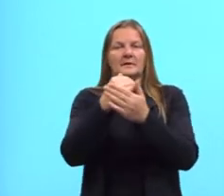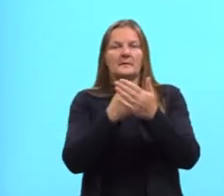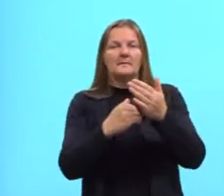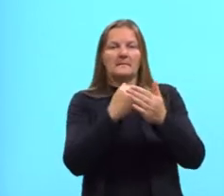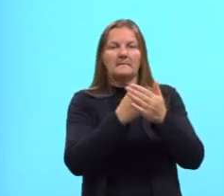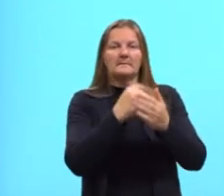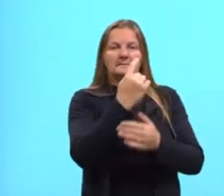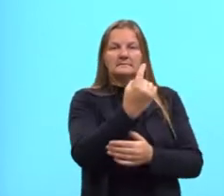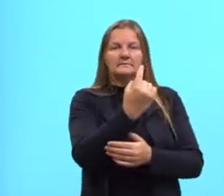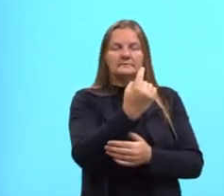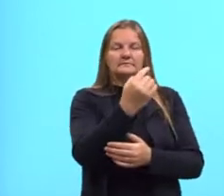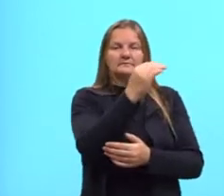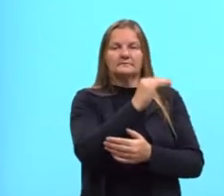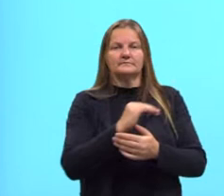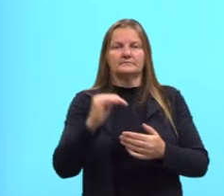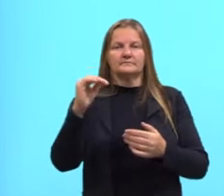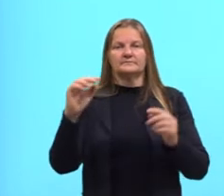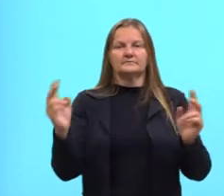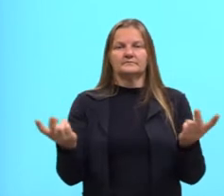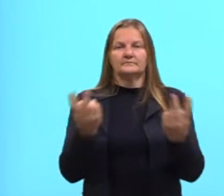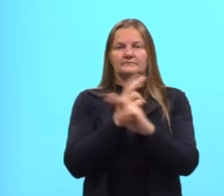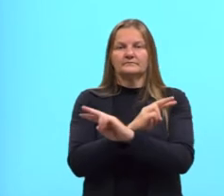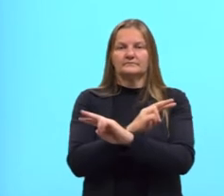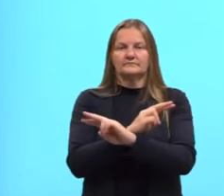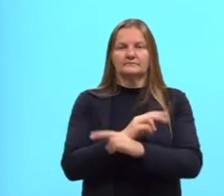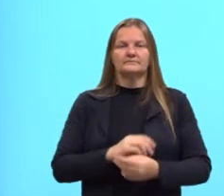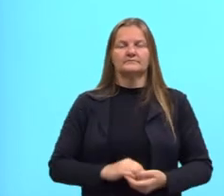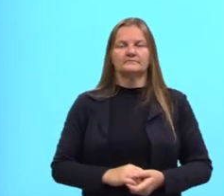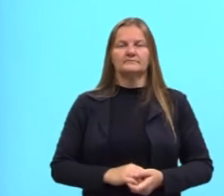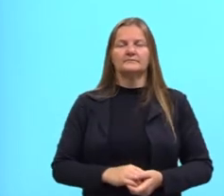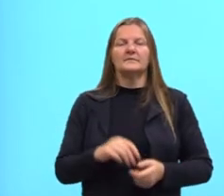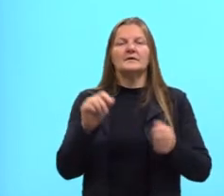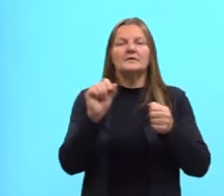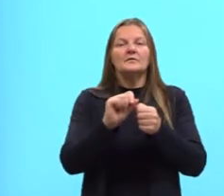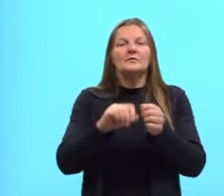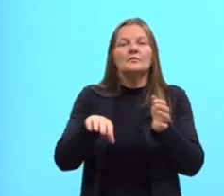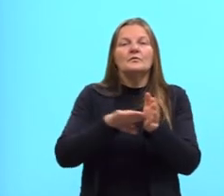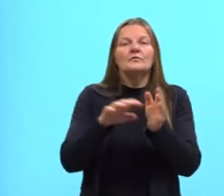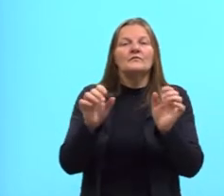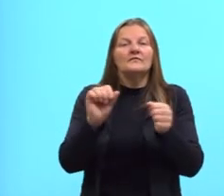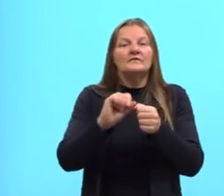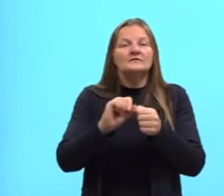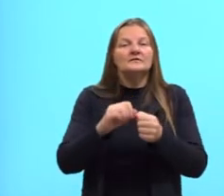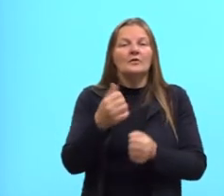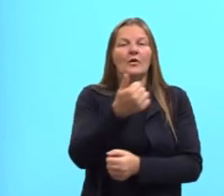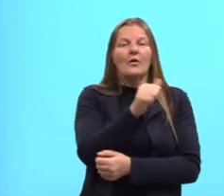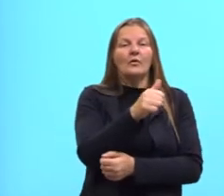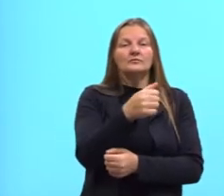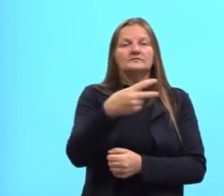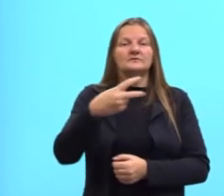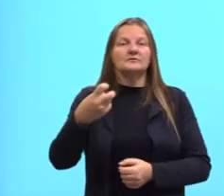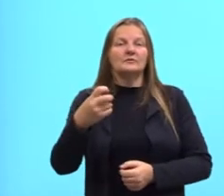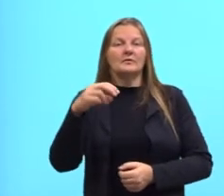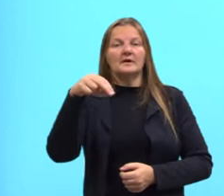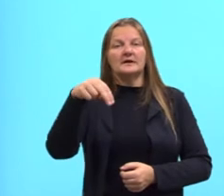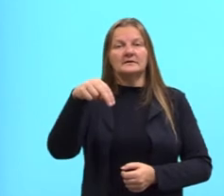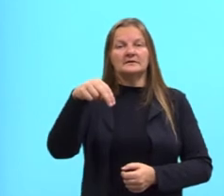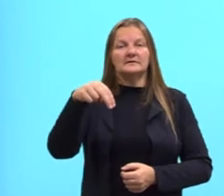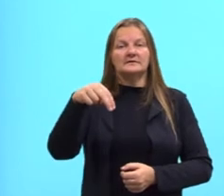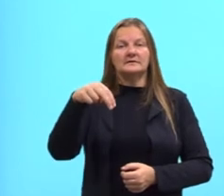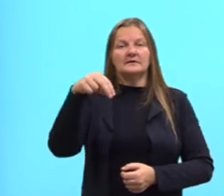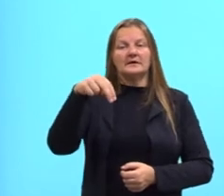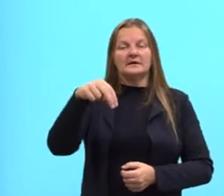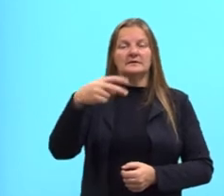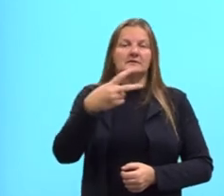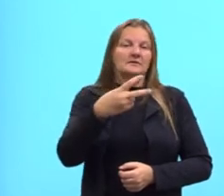então utilizamos a operação inversa chegamos então aqui 11 = n